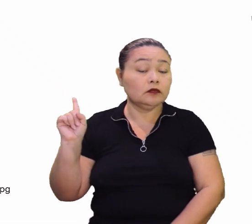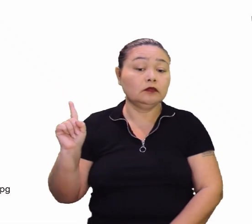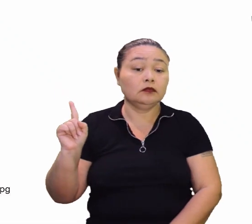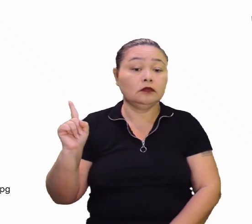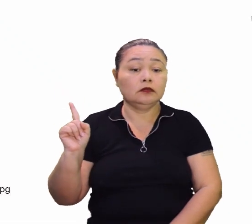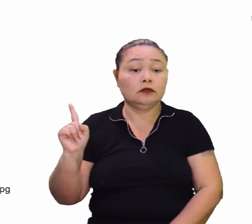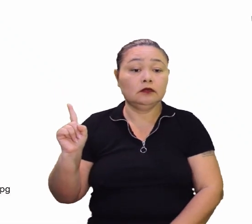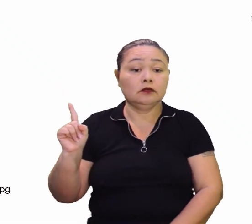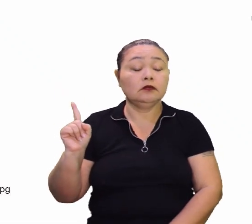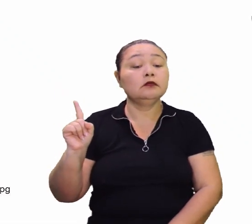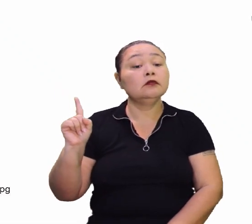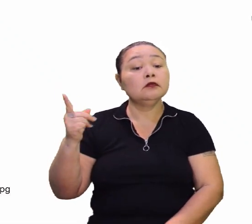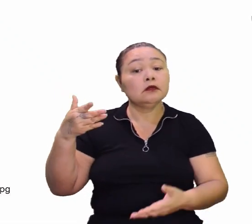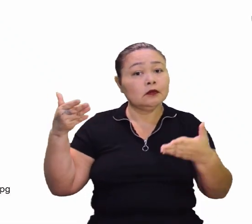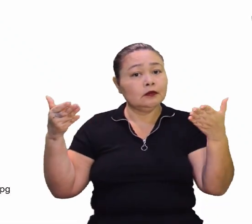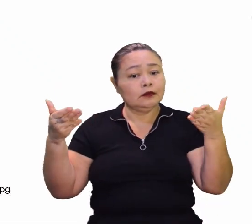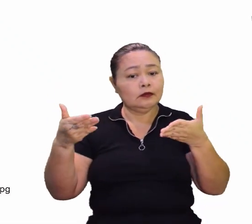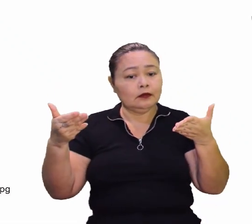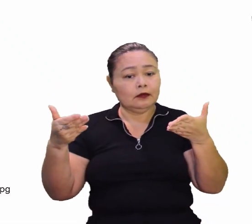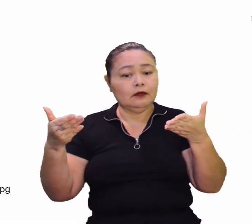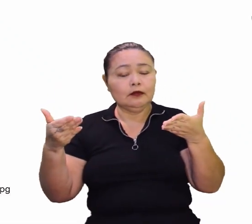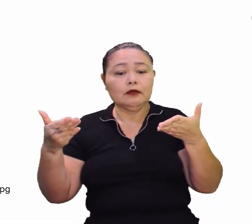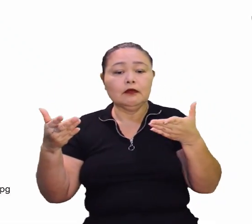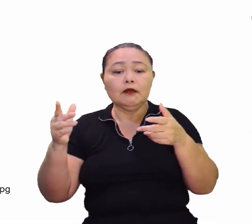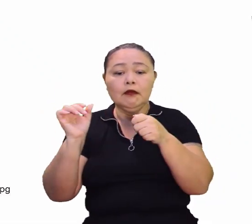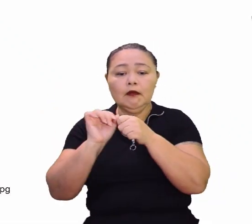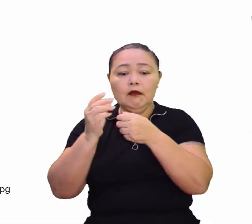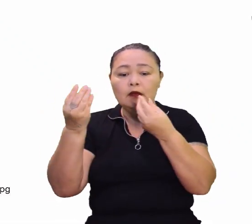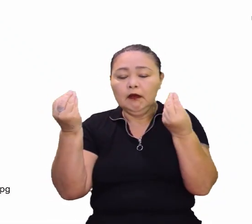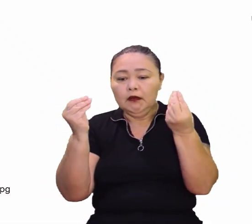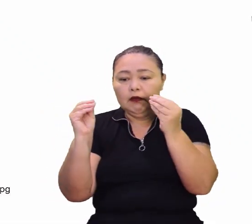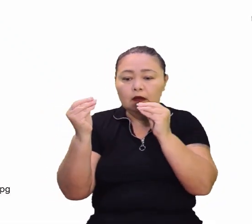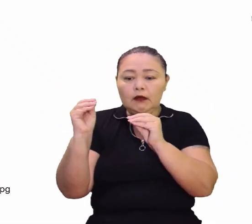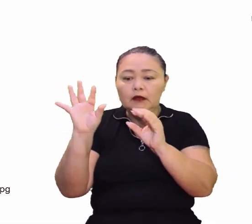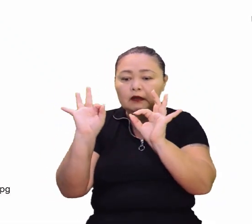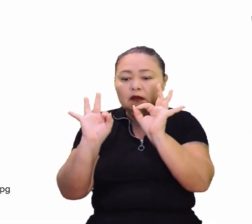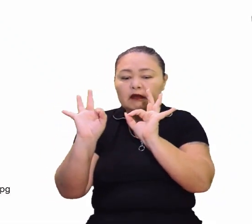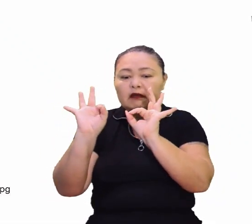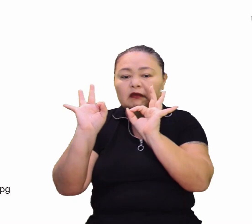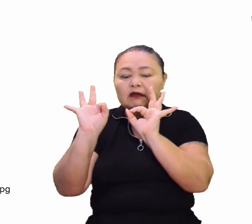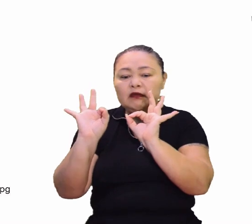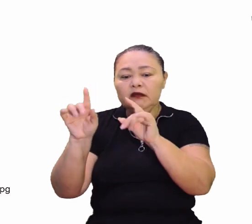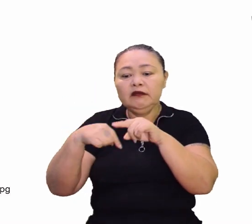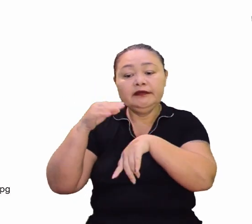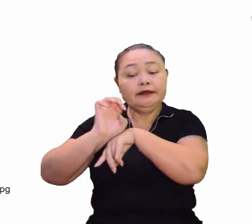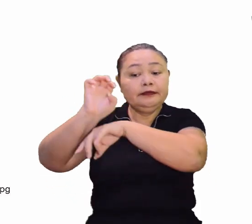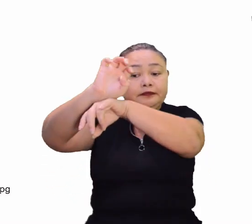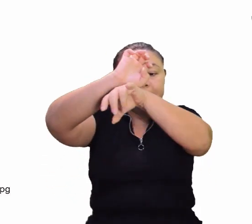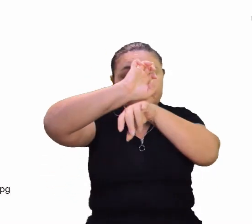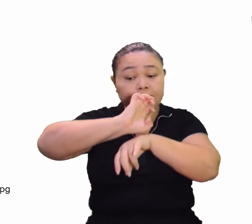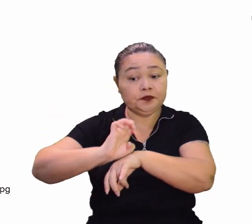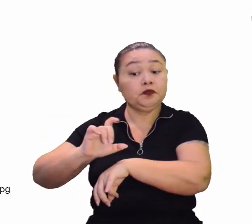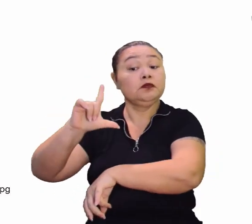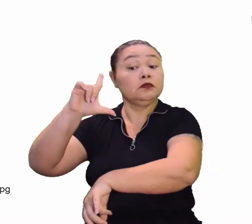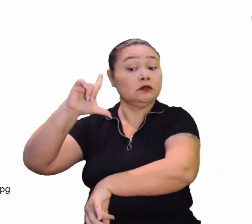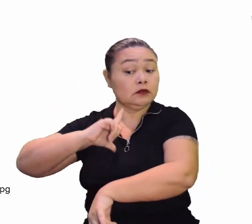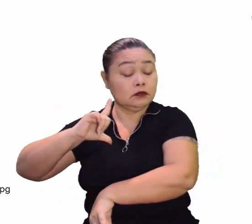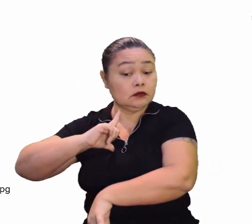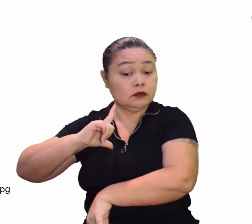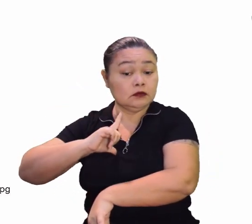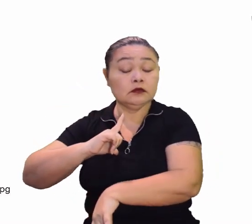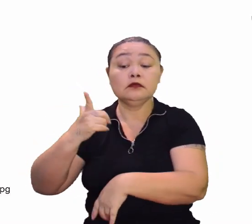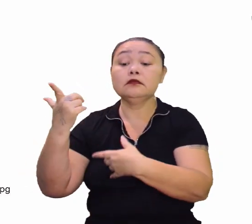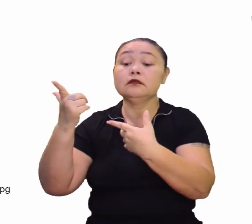situação. Agora a gente está falando de infraestrutura que os Estados têm